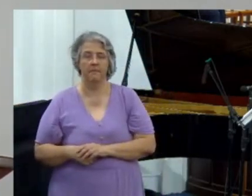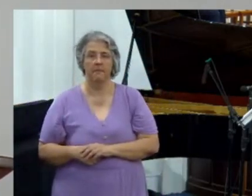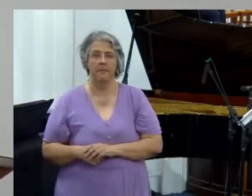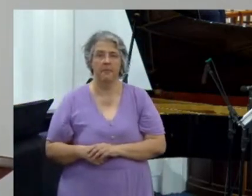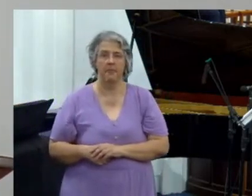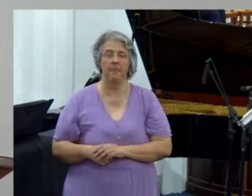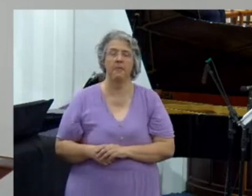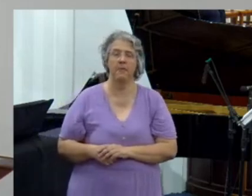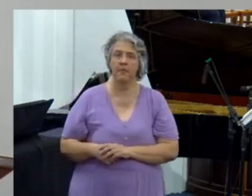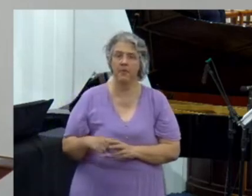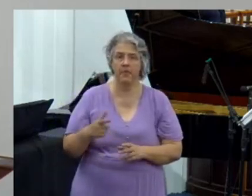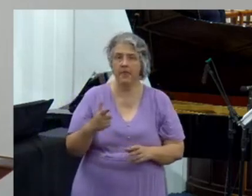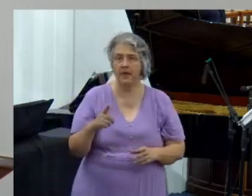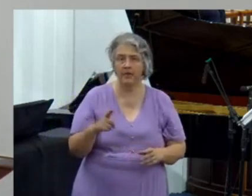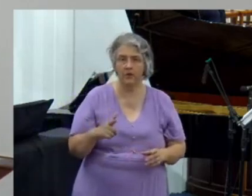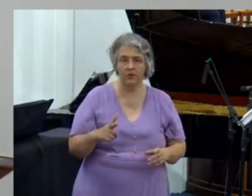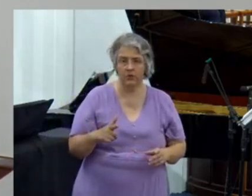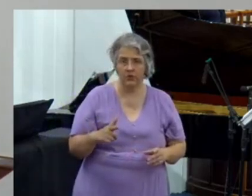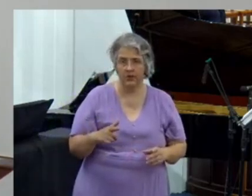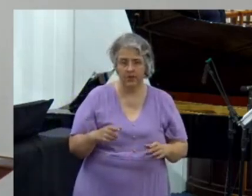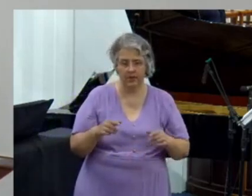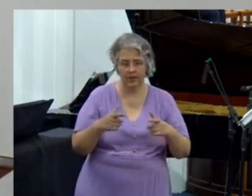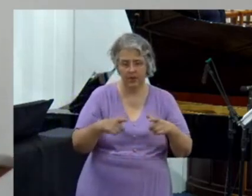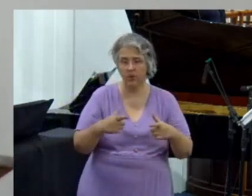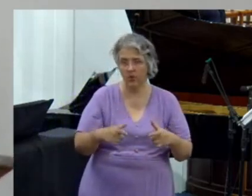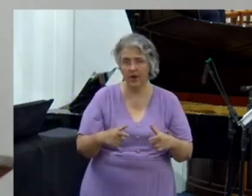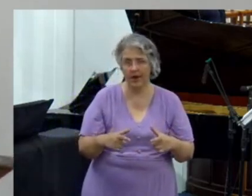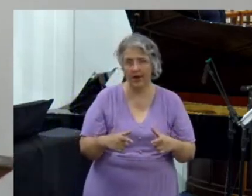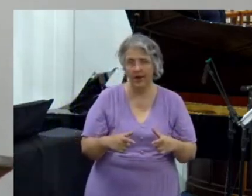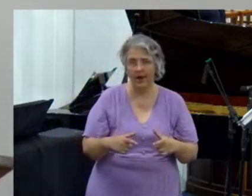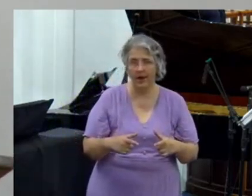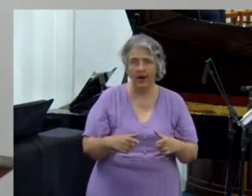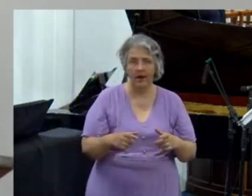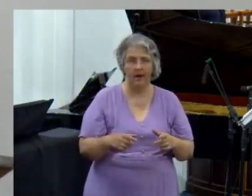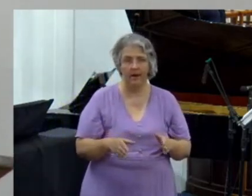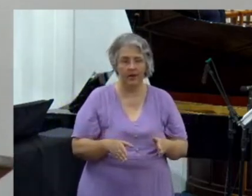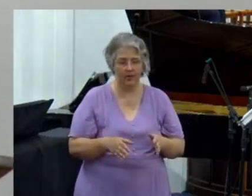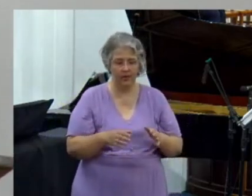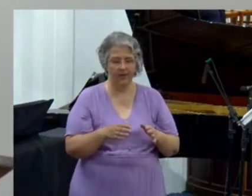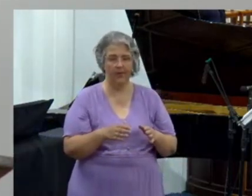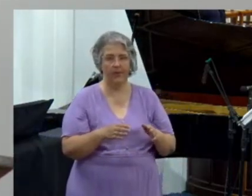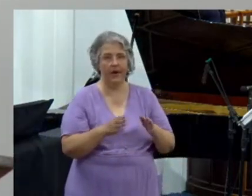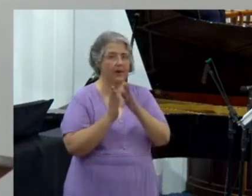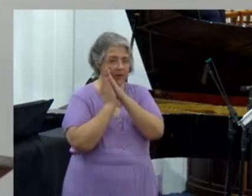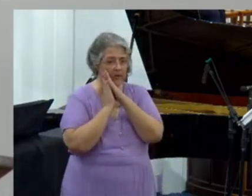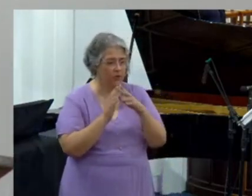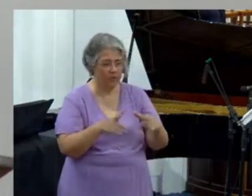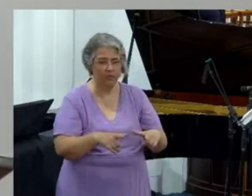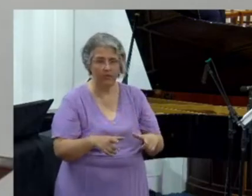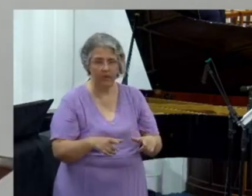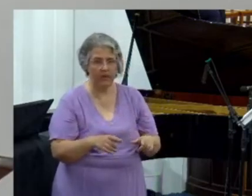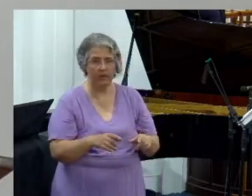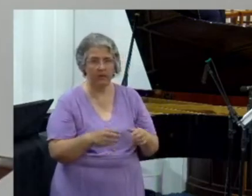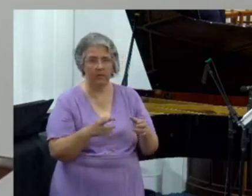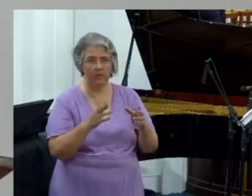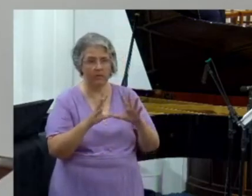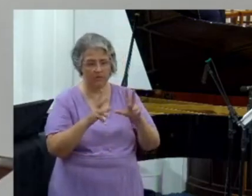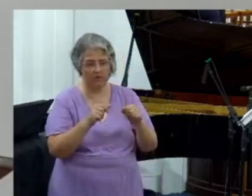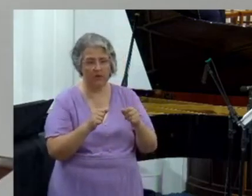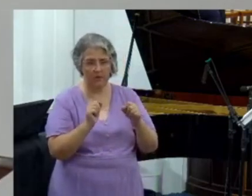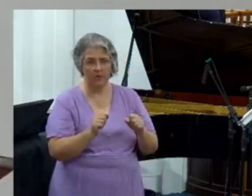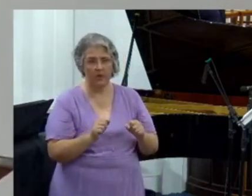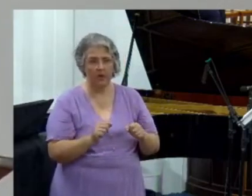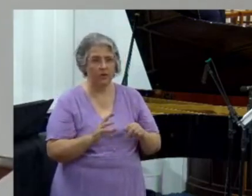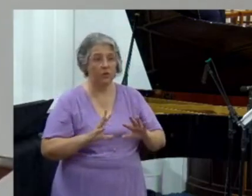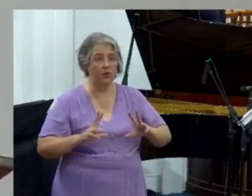hospedaria suficiente para comportar uma multidão que passava uma semana inteira ali. Então muitos peregrinos saíam. Mas a diferença é